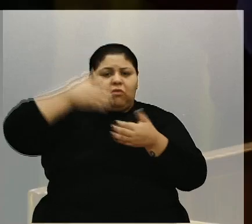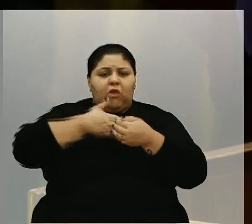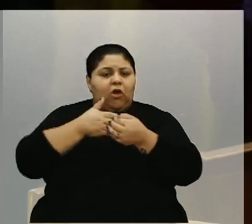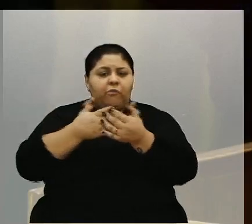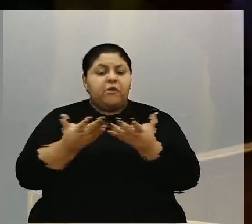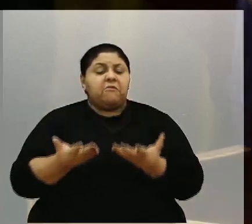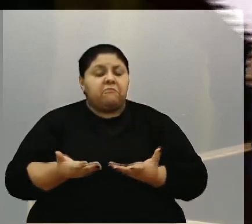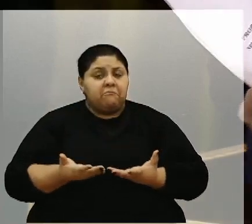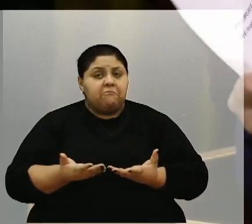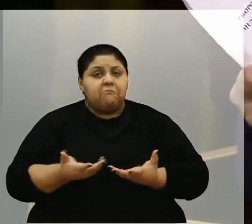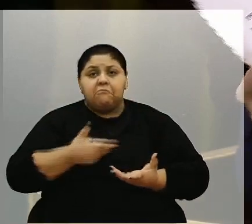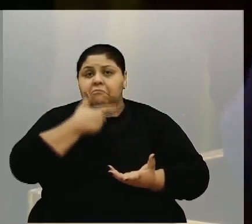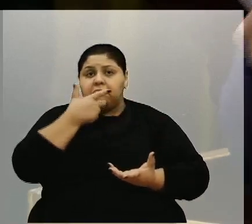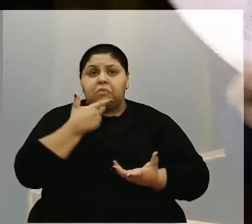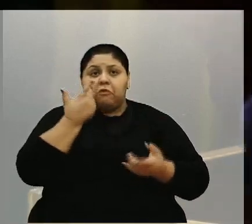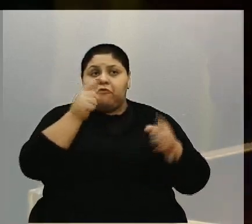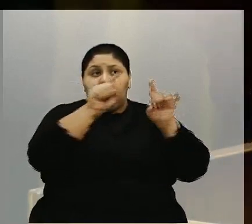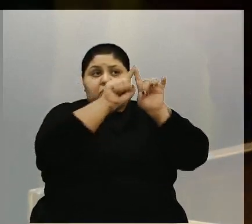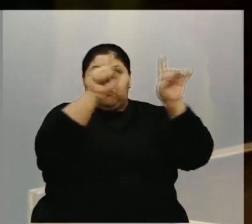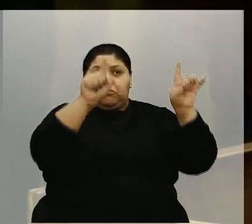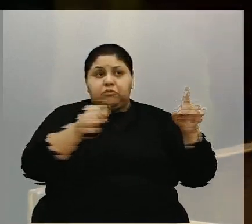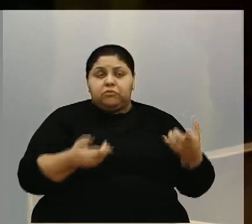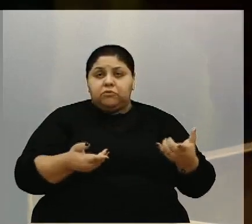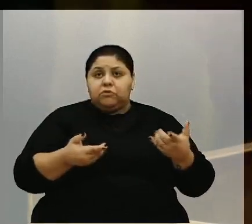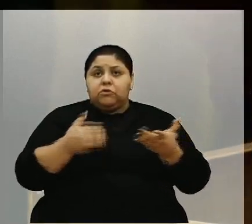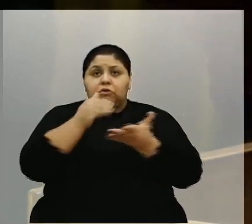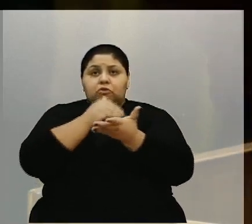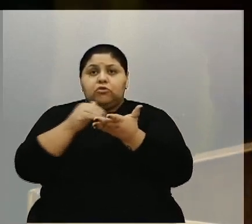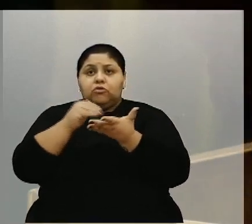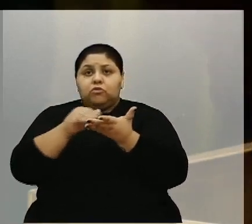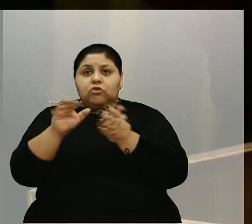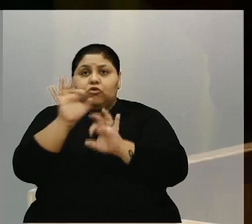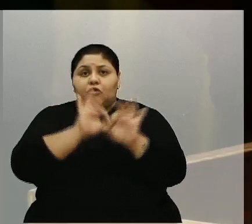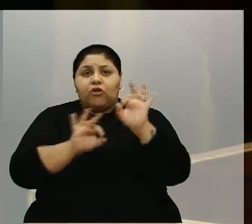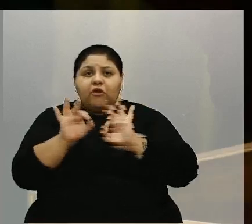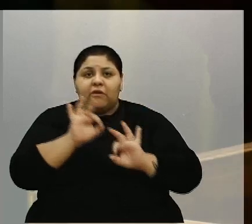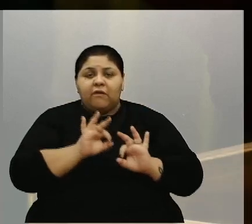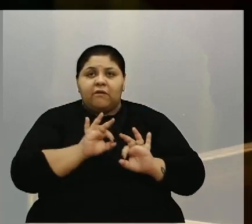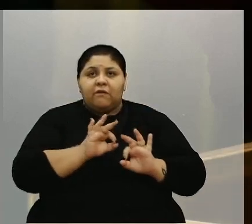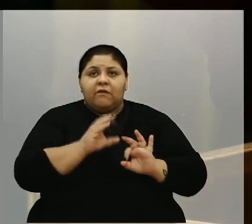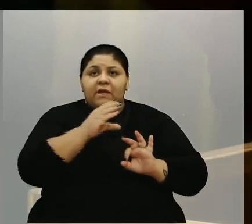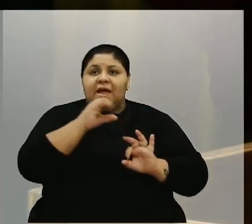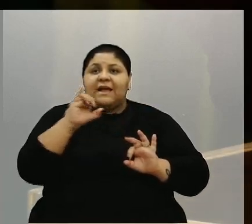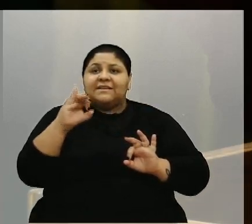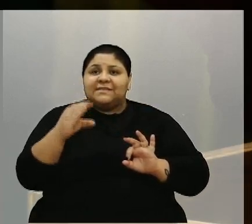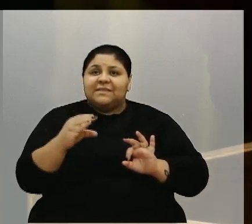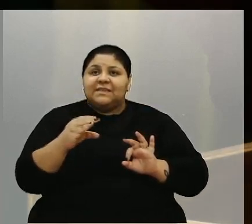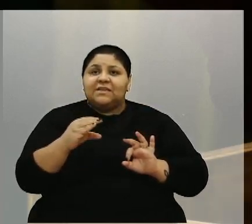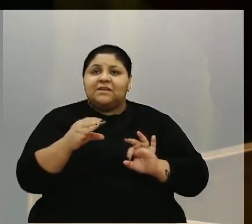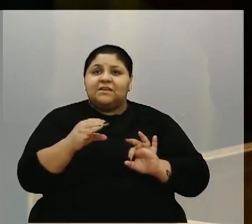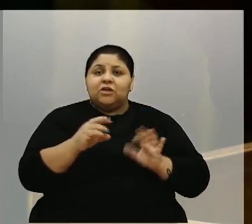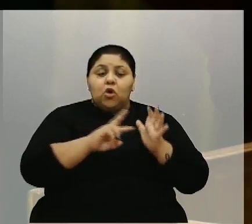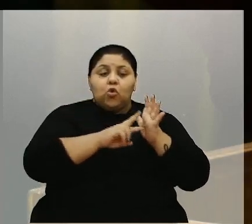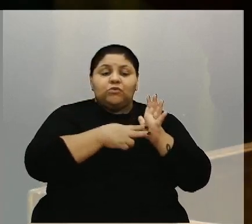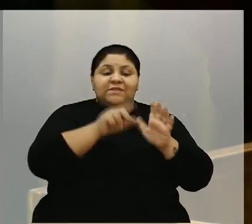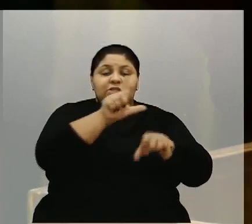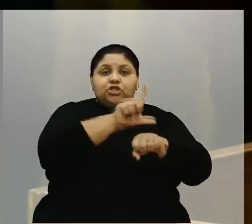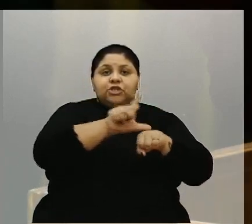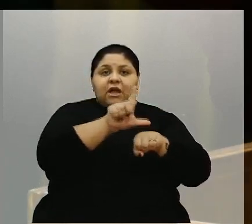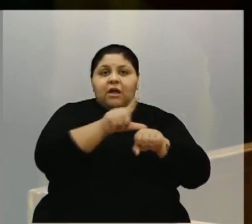aqui. Não falou com os servidores, com os secretários que construíram. A SIC está aqui. O Cindy Lojas está